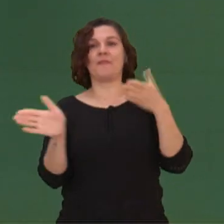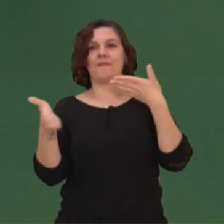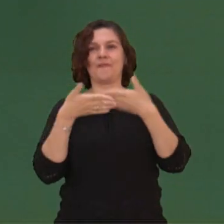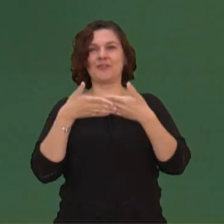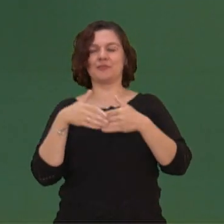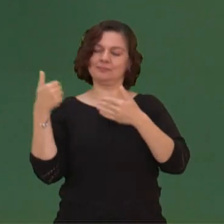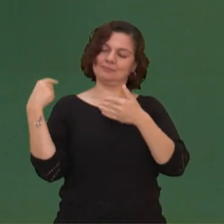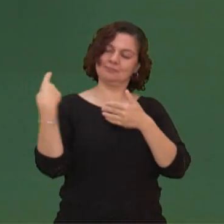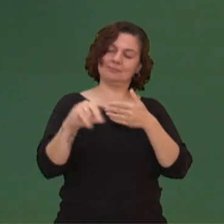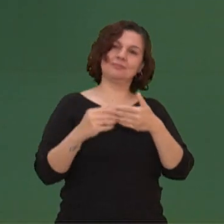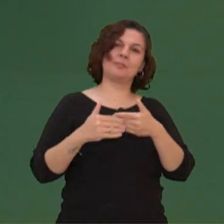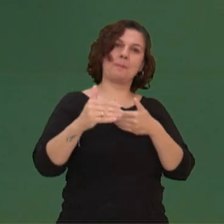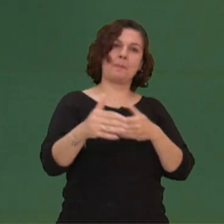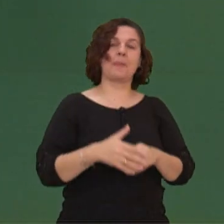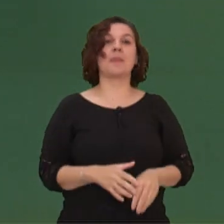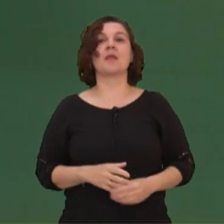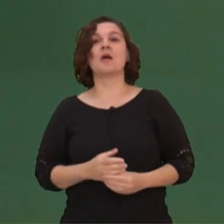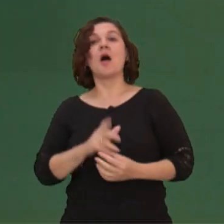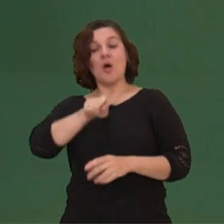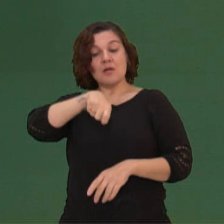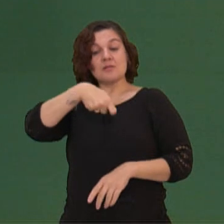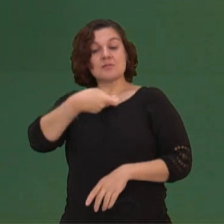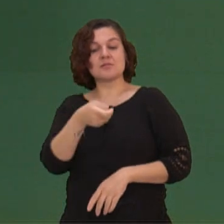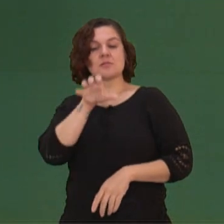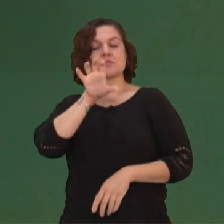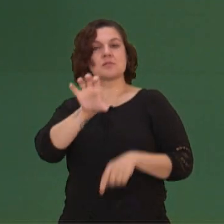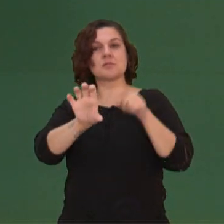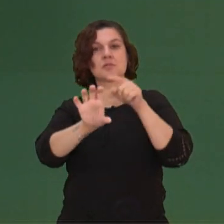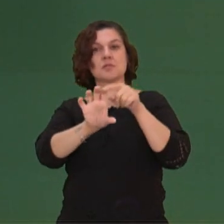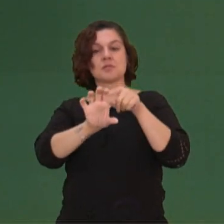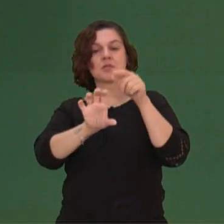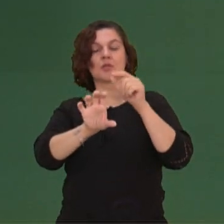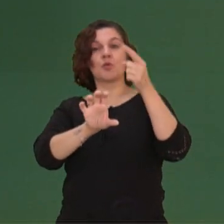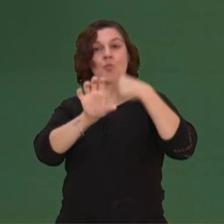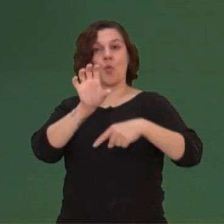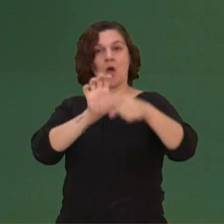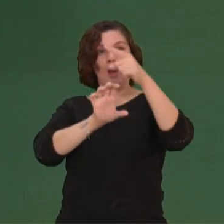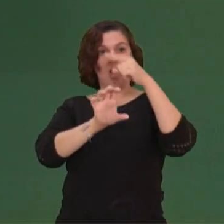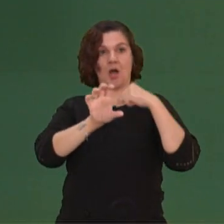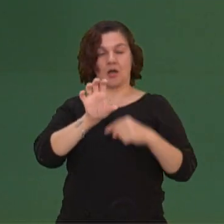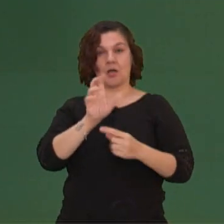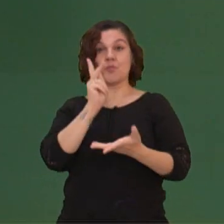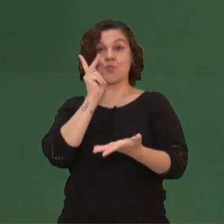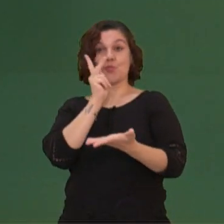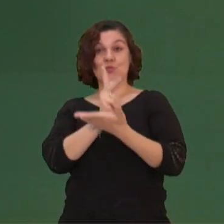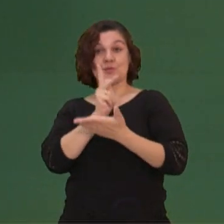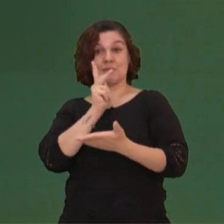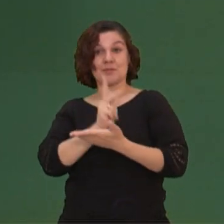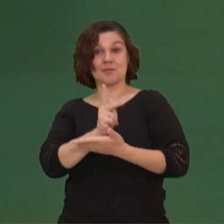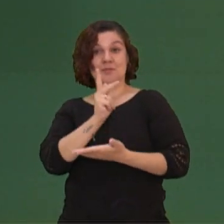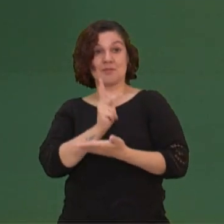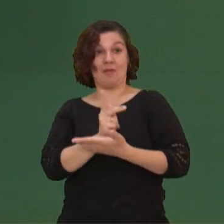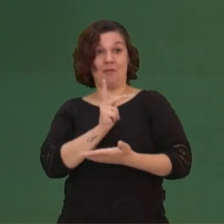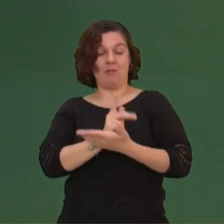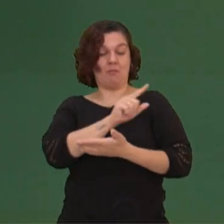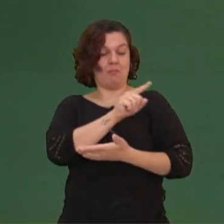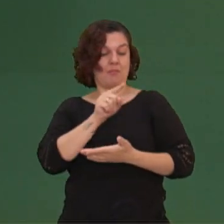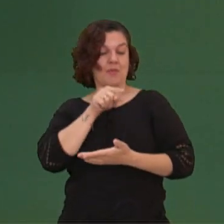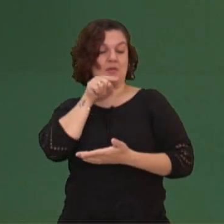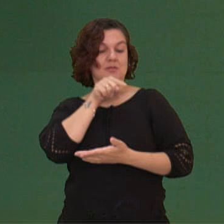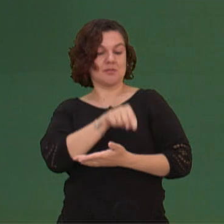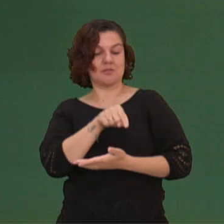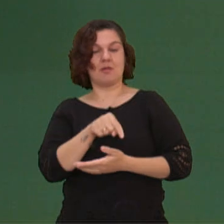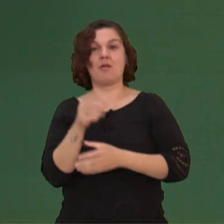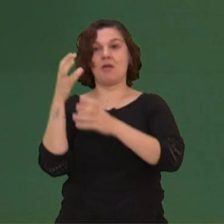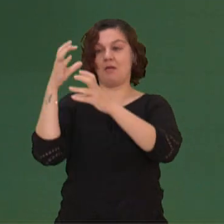Seguindo. Símbolo do átomo. Olá, número atômico de um lado, número de massa do outro,